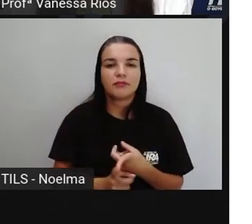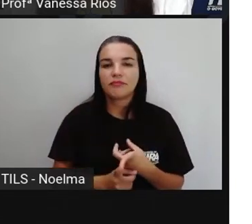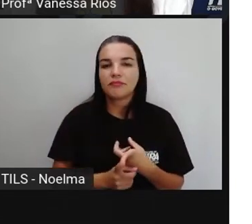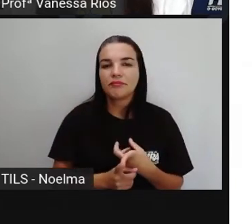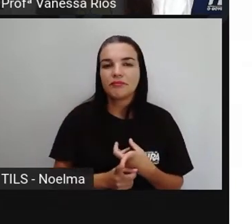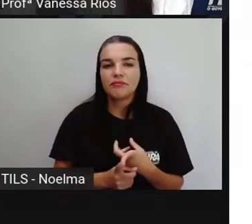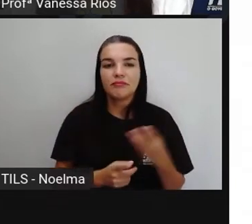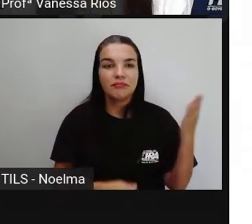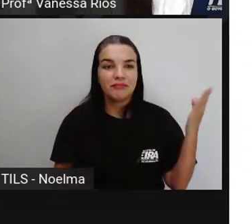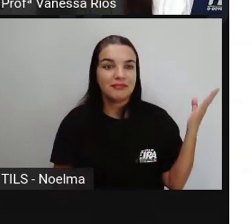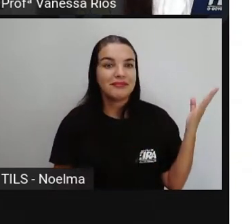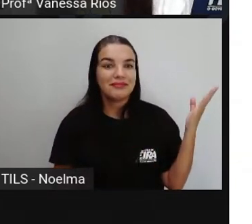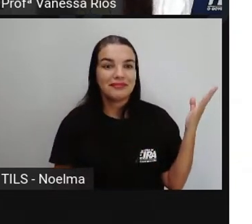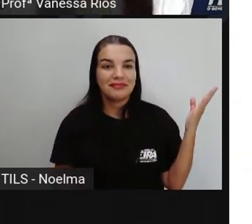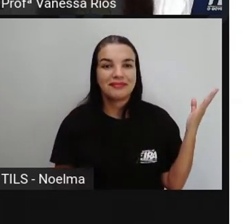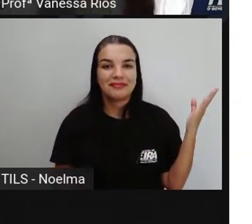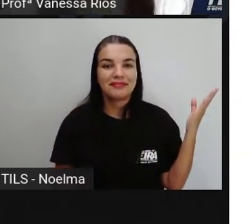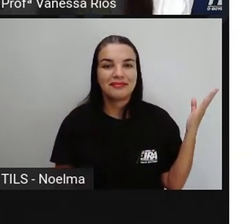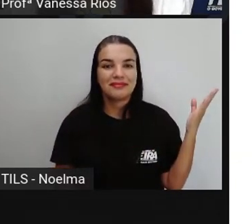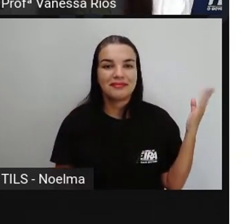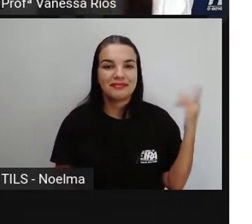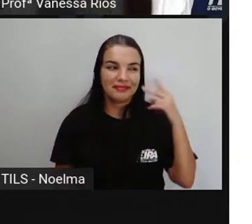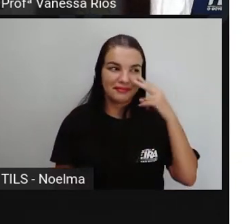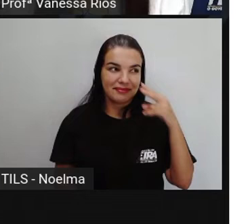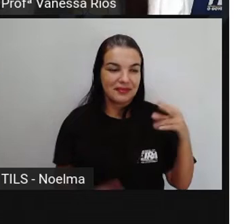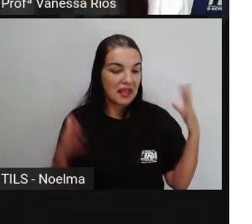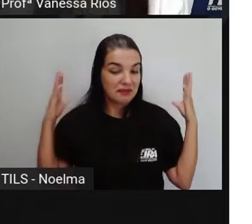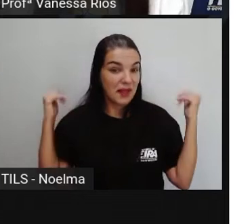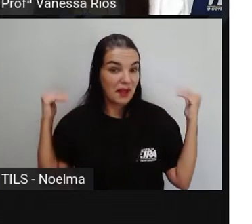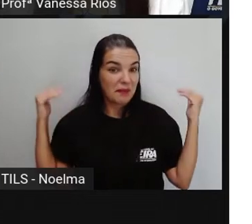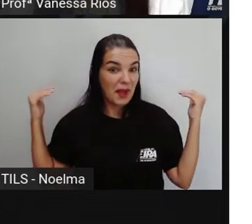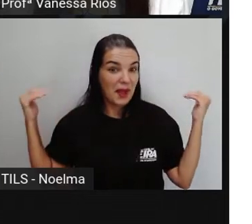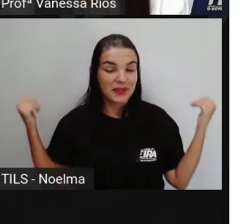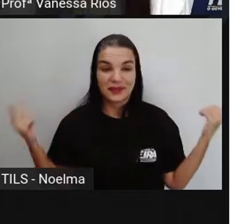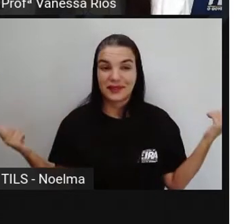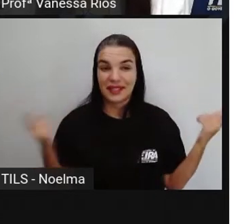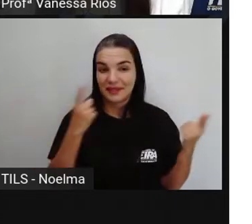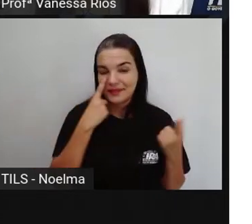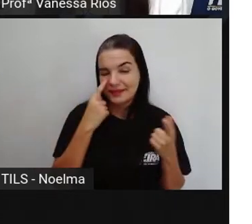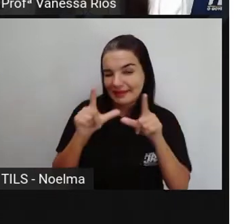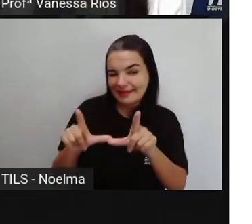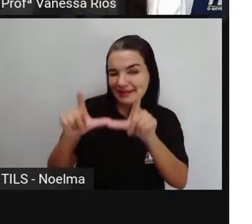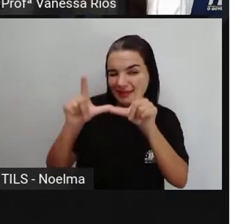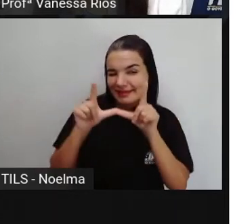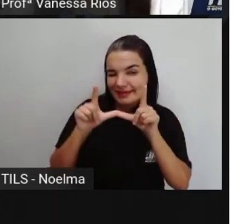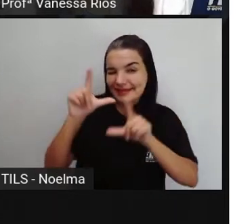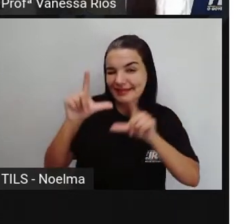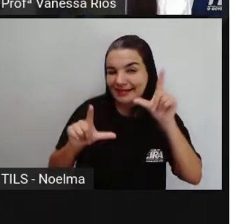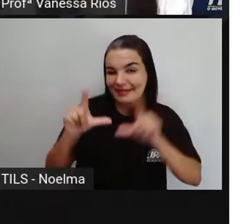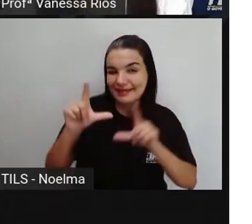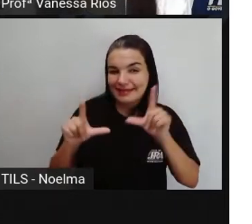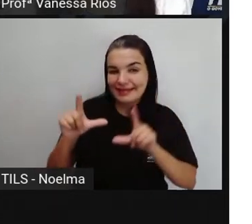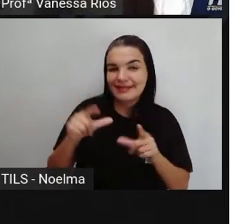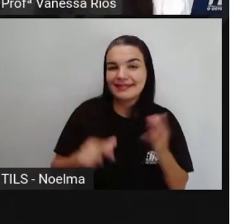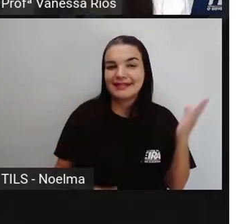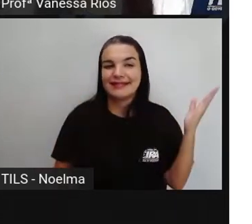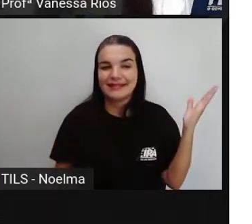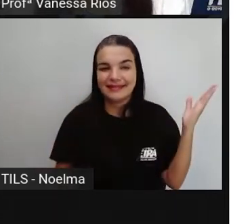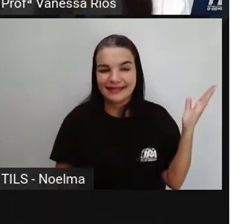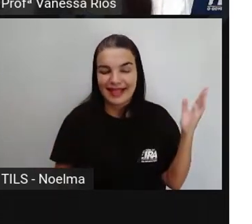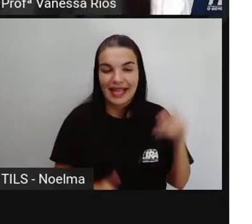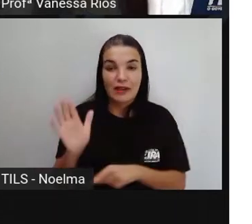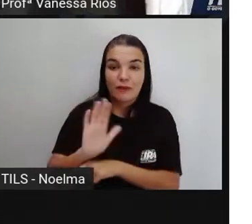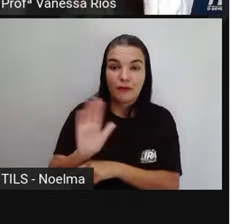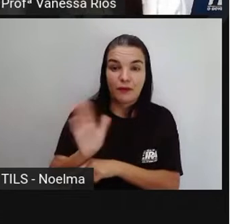etc. São muitos nomes, né, que nós estamos acostumados a ver nas telas, na televisão, em